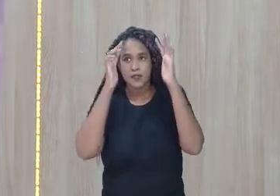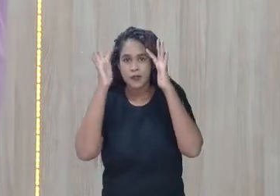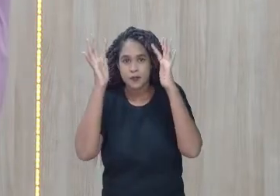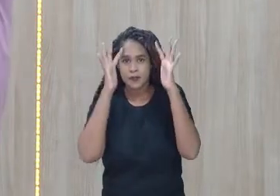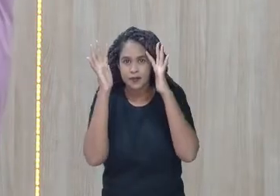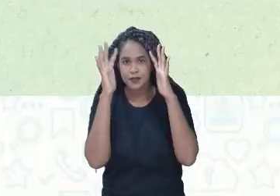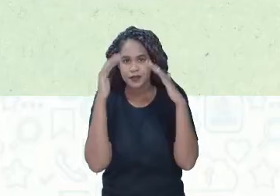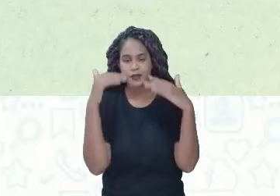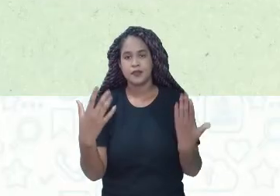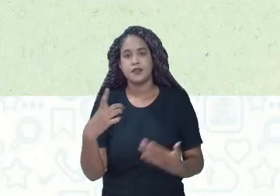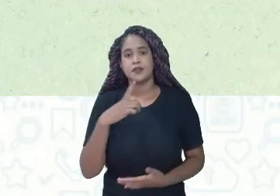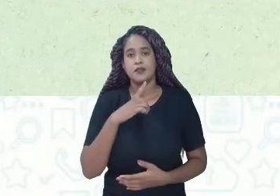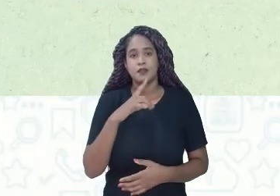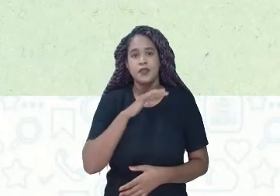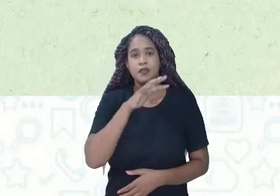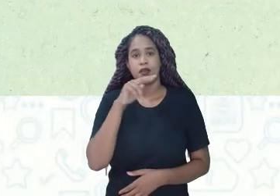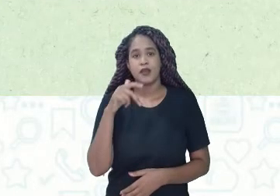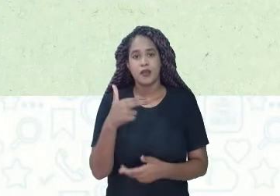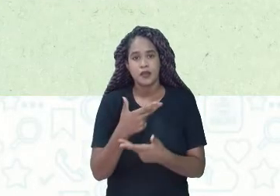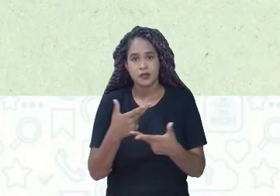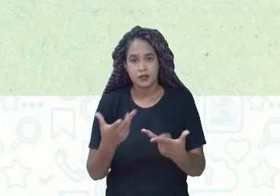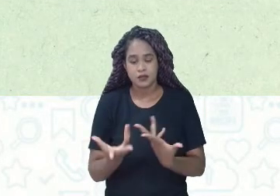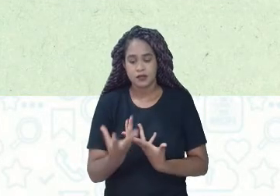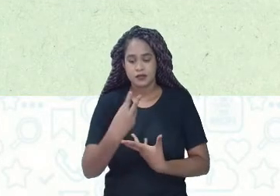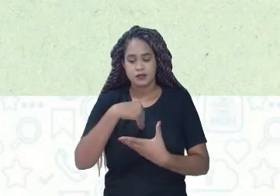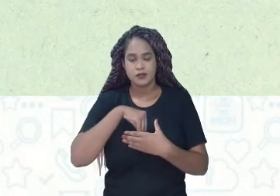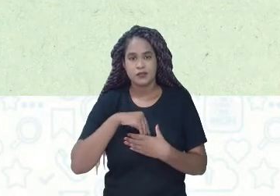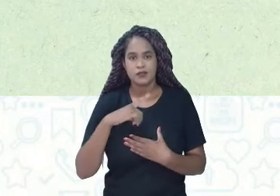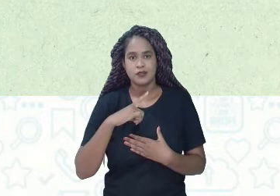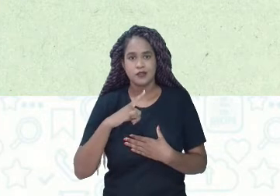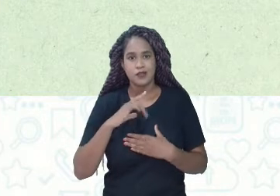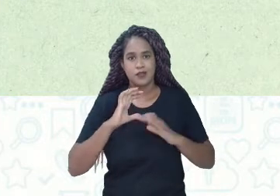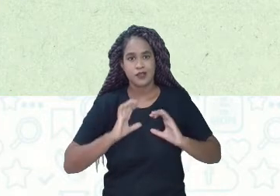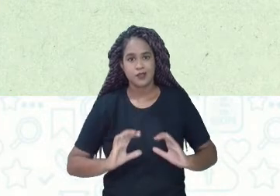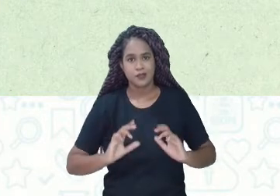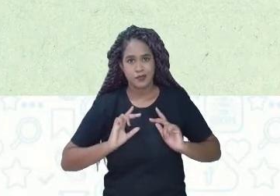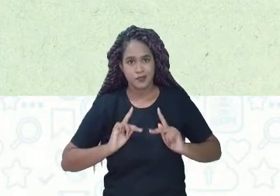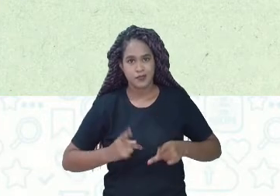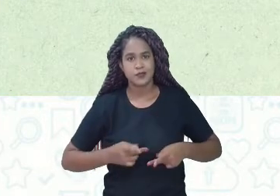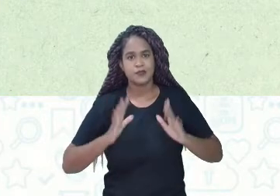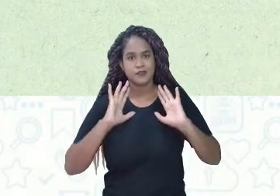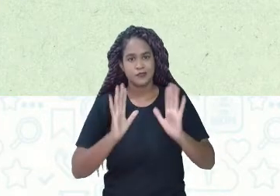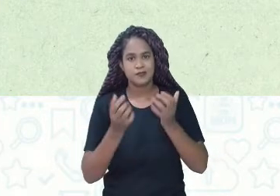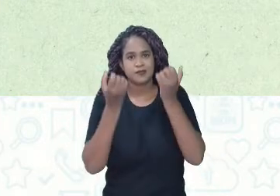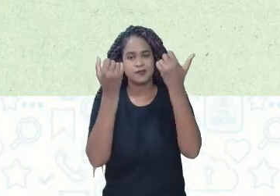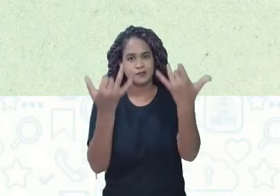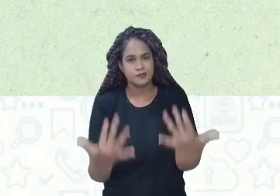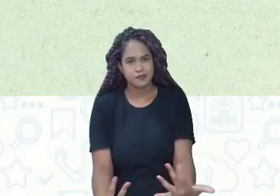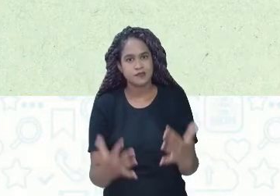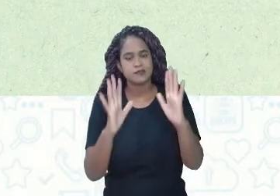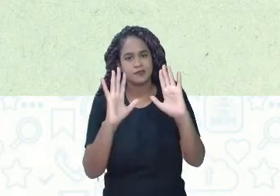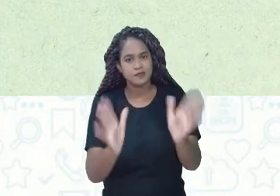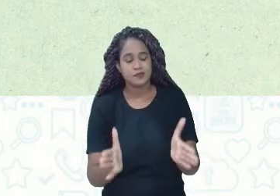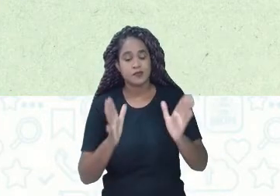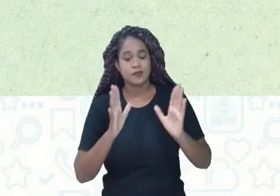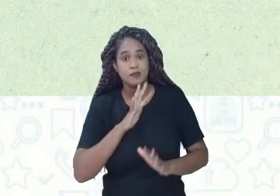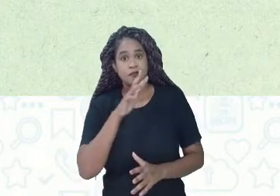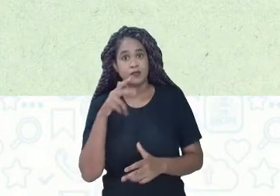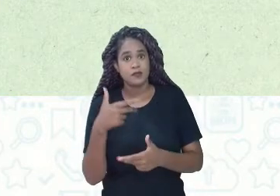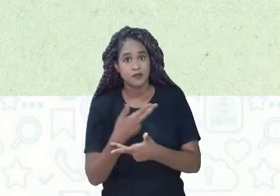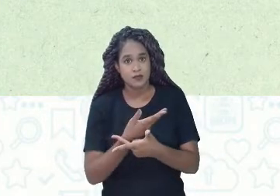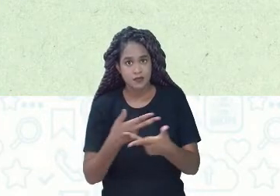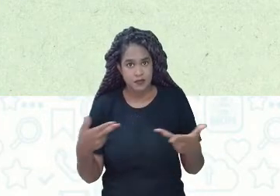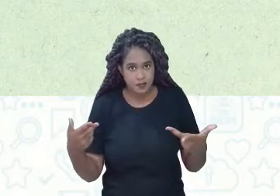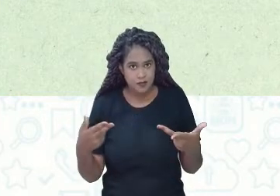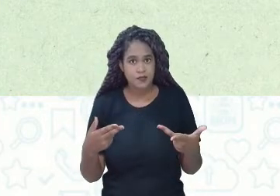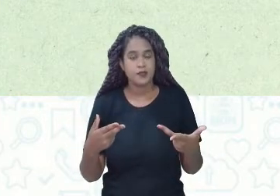A gente tem animais com comportamento antropomórfico, a gente bateu já bastante nessa tecla, dizendo que, olha, os animais, eles